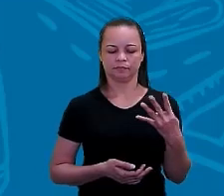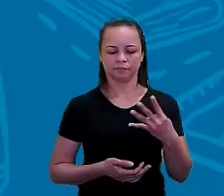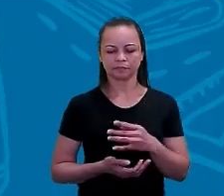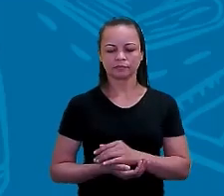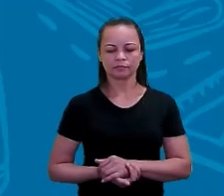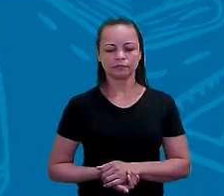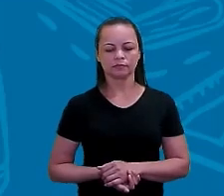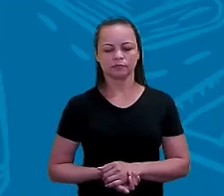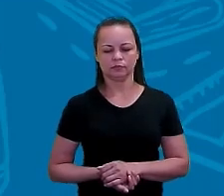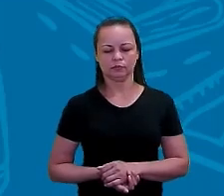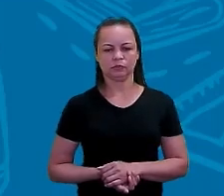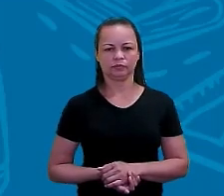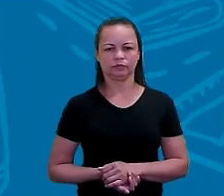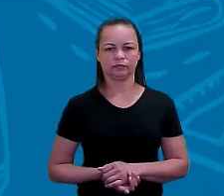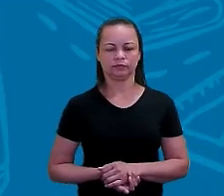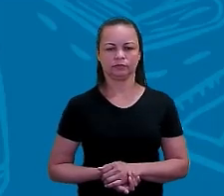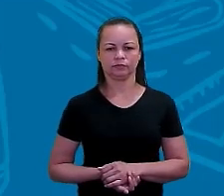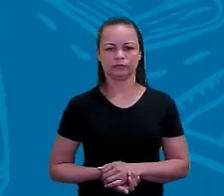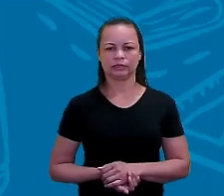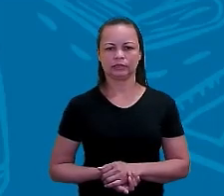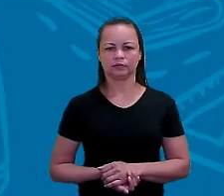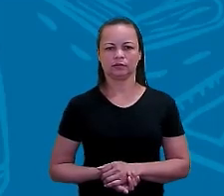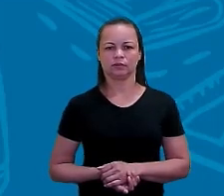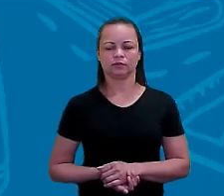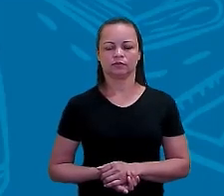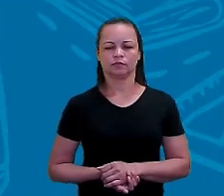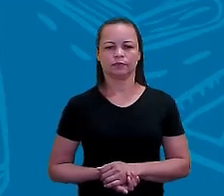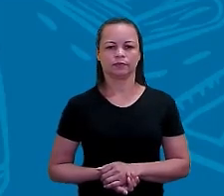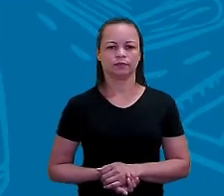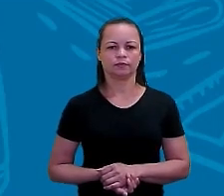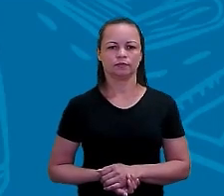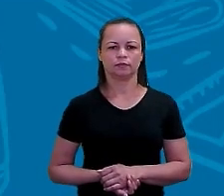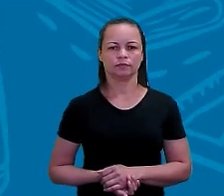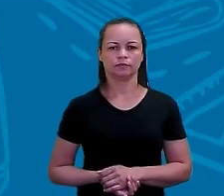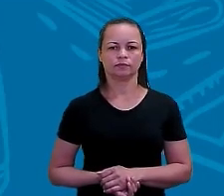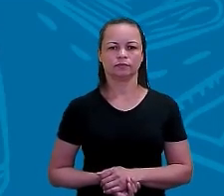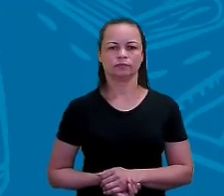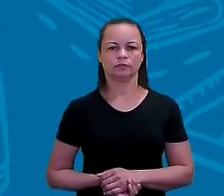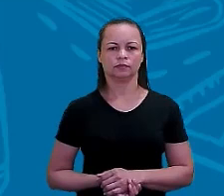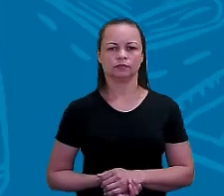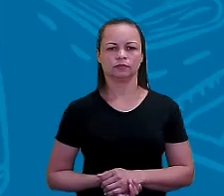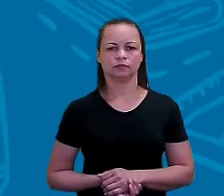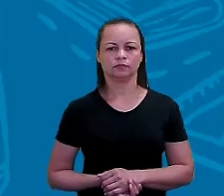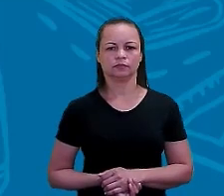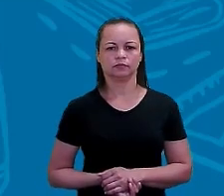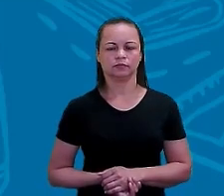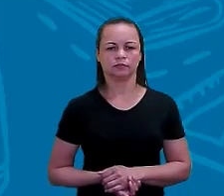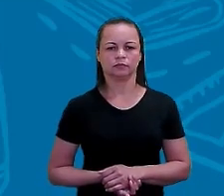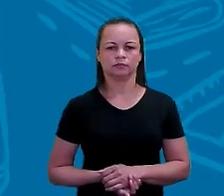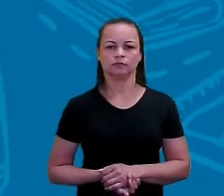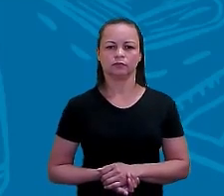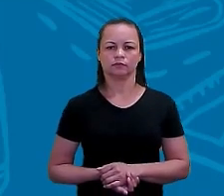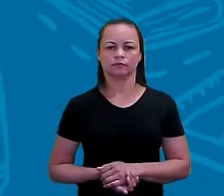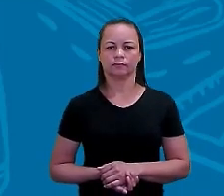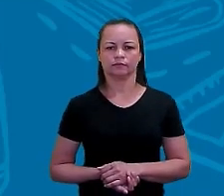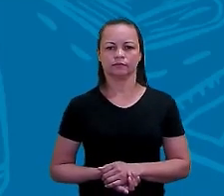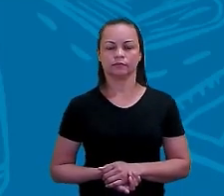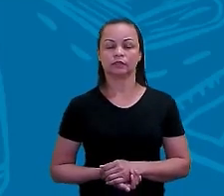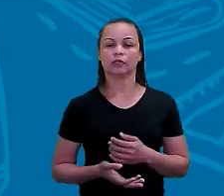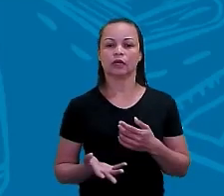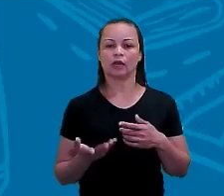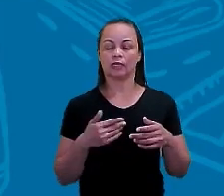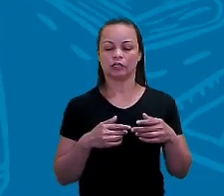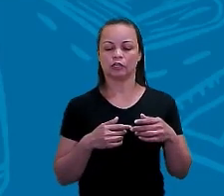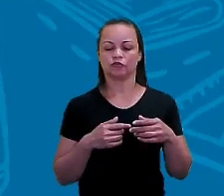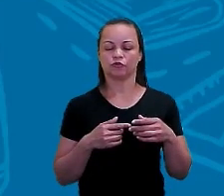years old, I break my leg. I really hurt, but I had cry. Ou seja, aí eu vou trabalhar